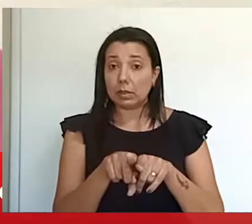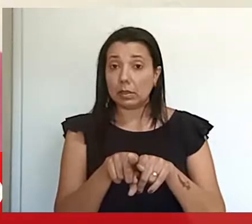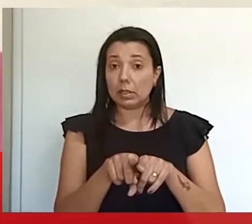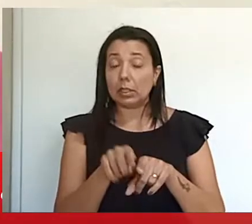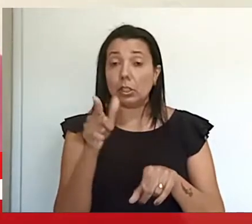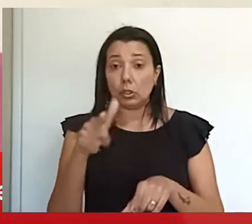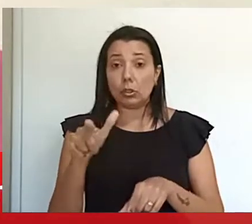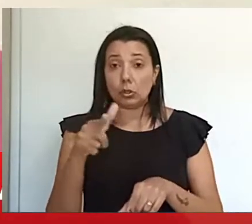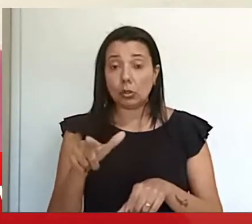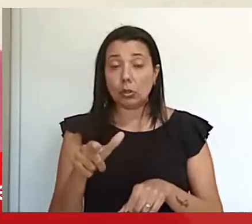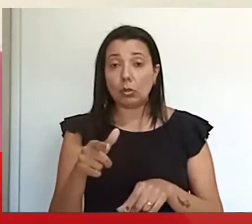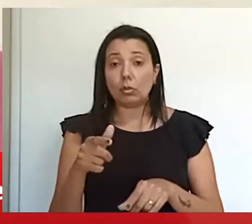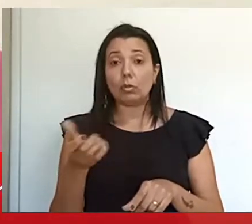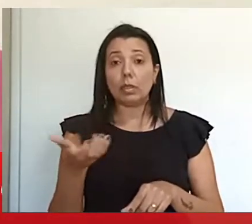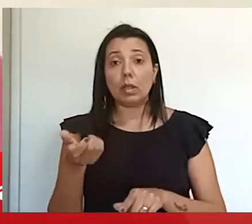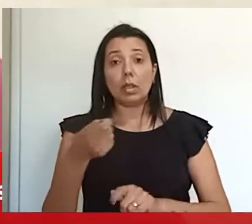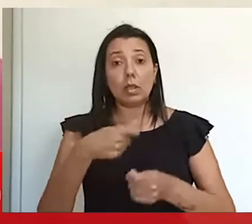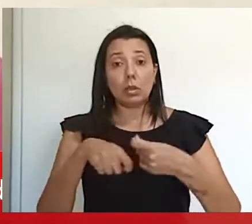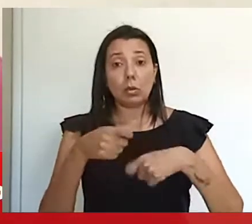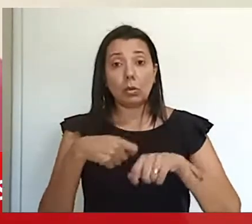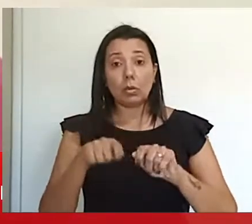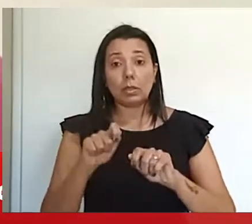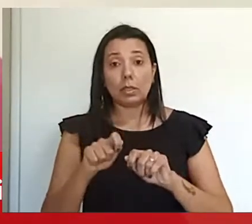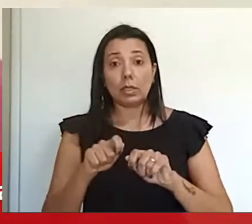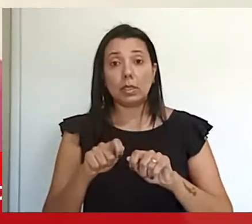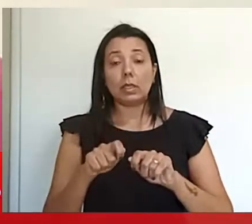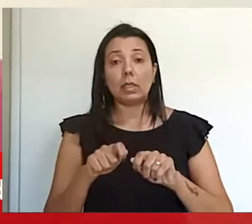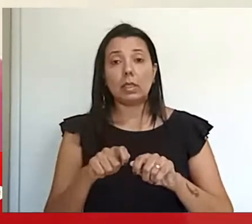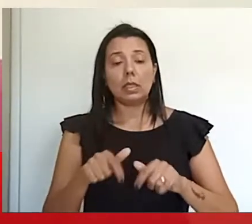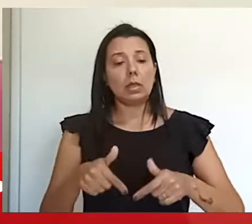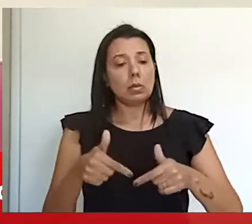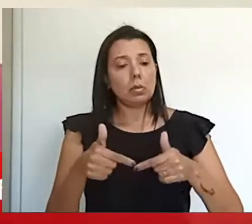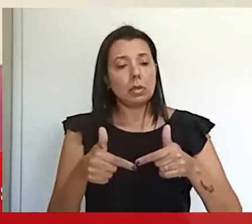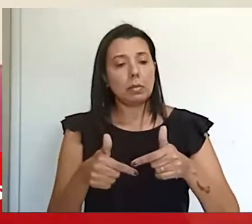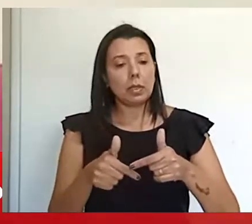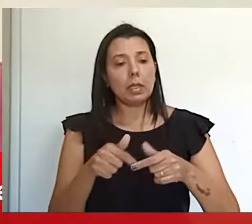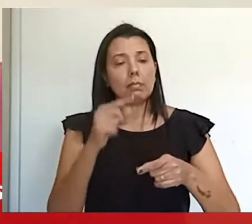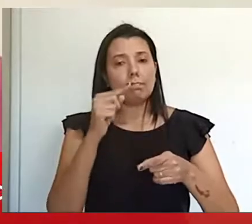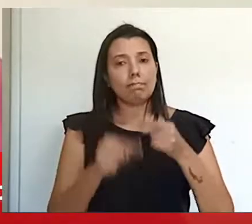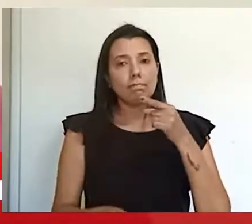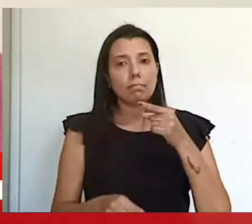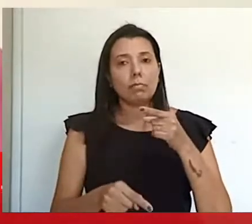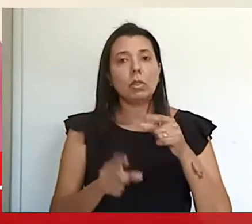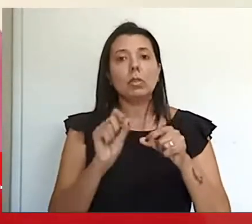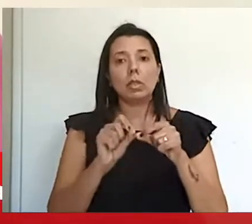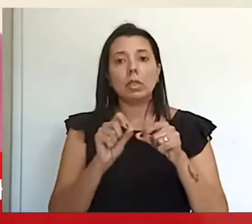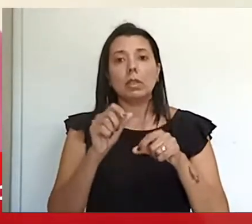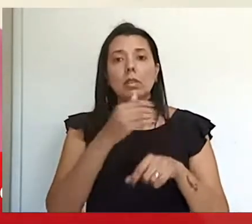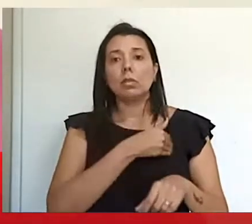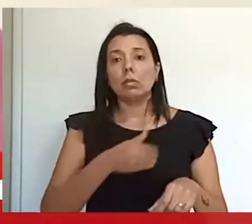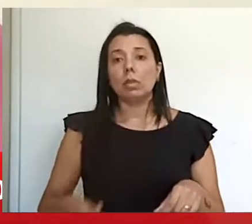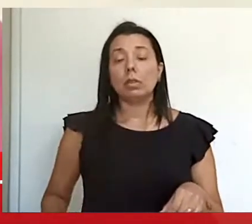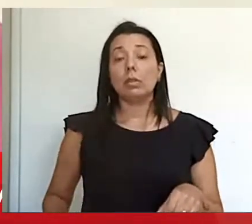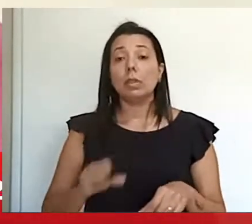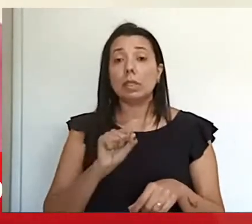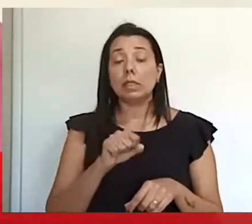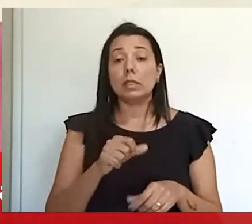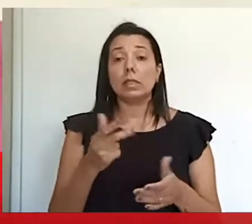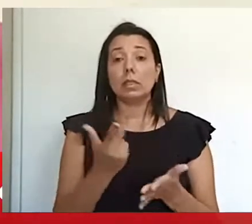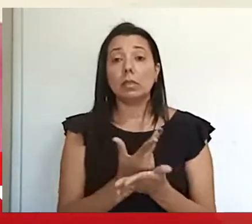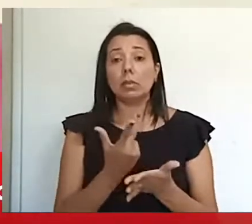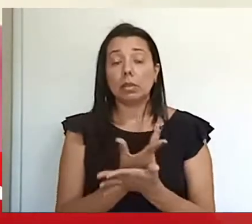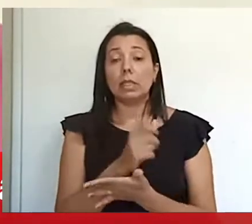negociar para que os deputados possam derrubar o veto do governador. Infelizmente, o que acontece muito, né,